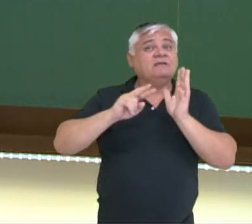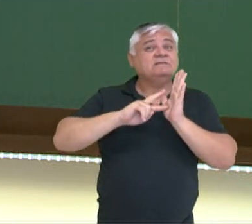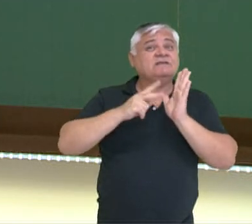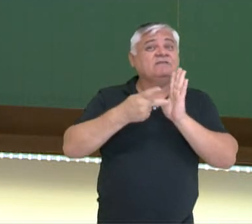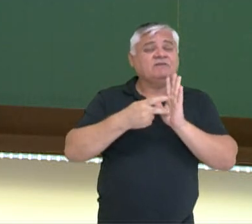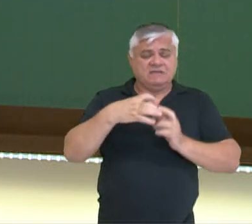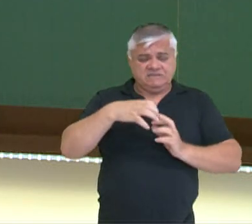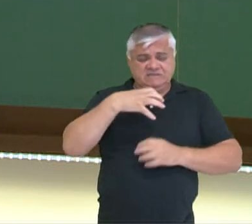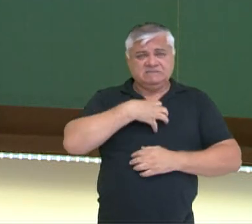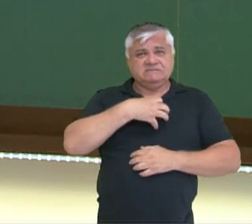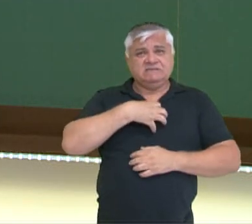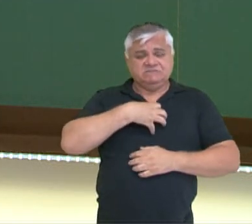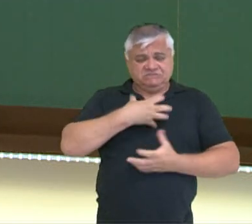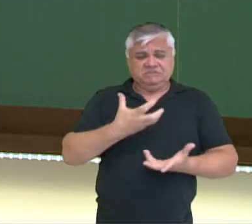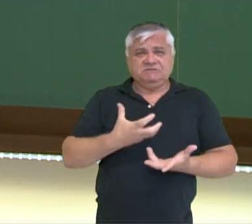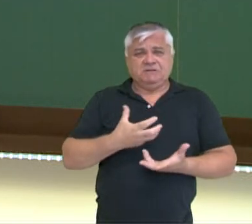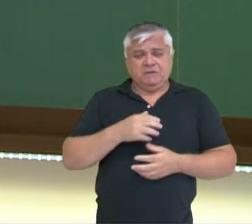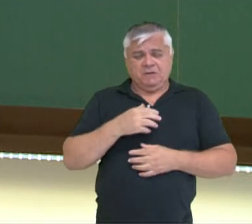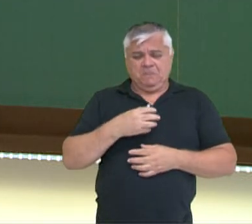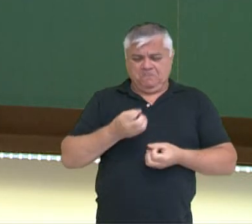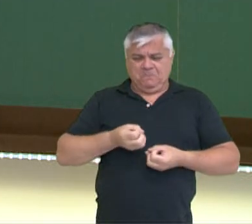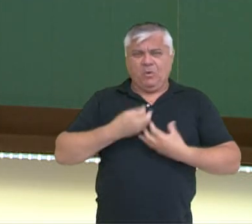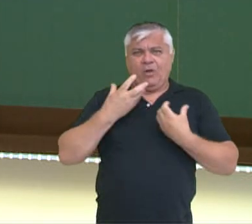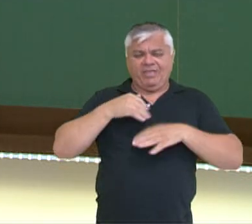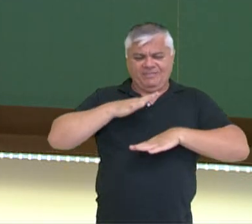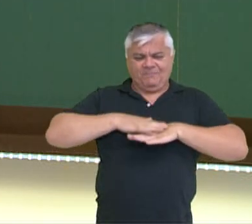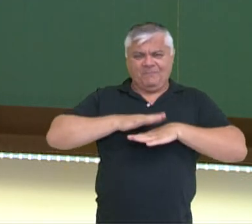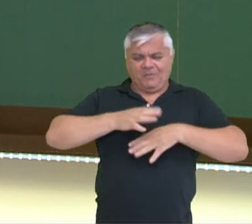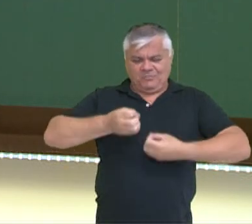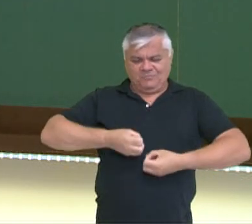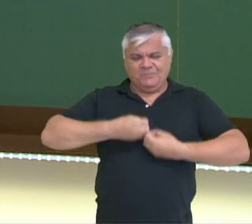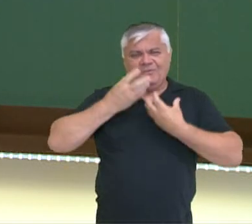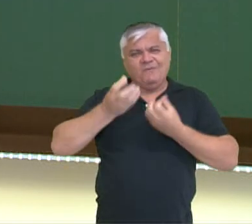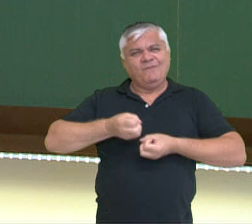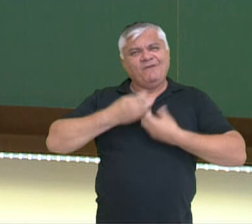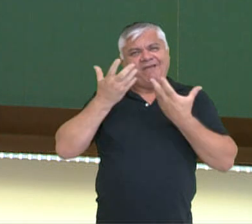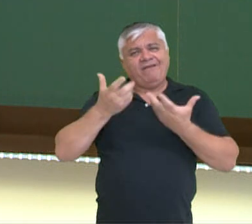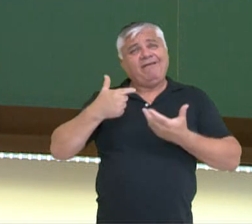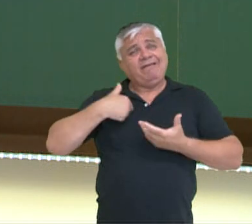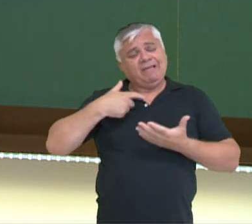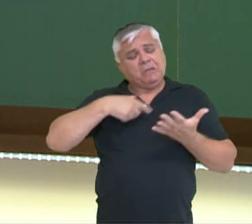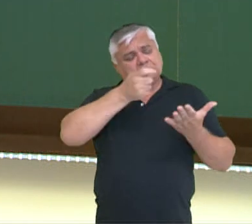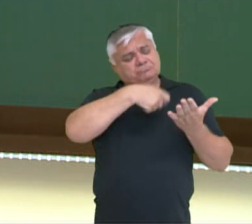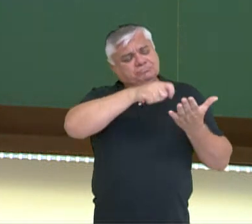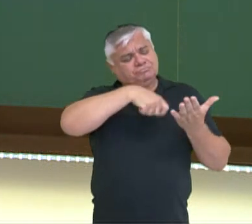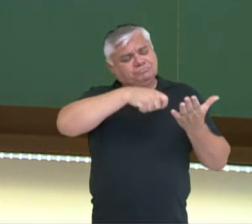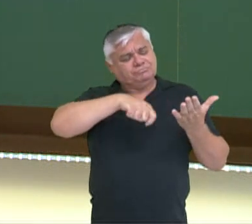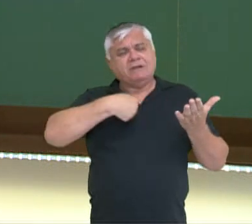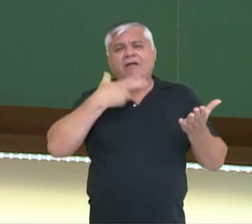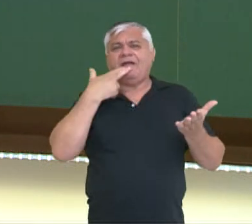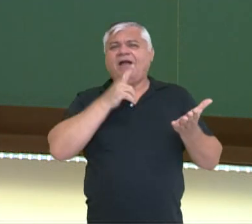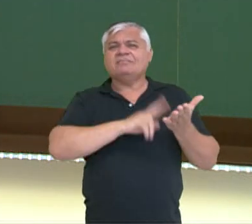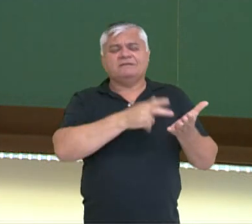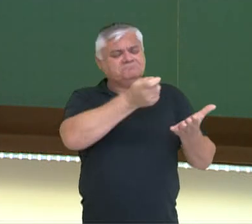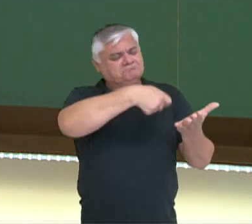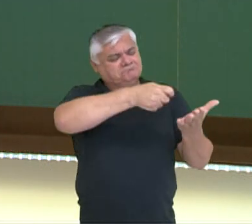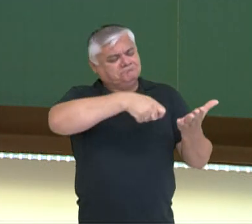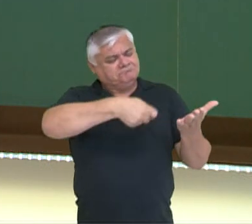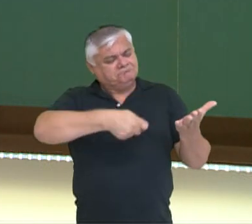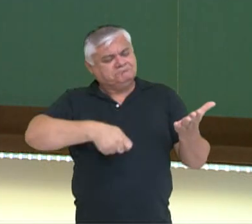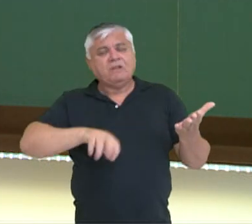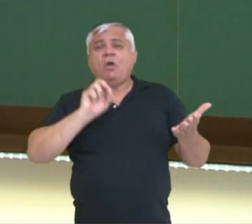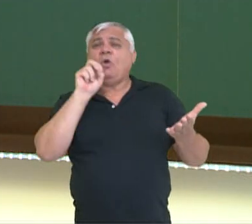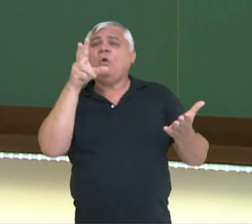sentir-se poeta, né? Muitas vezes podemos viajar escrevendo uma carta, escrevendo até mesmo